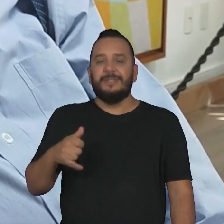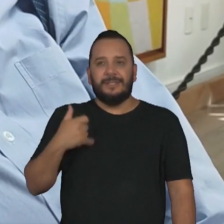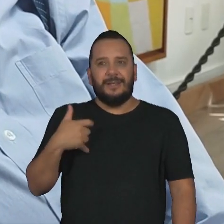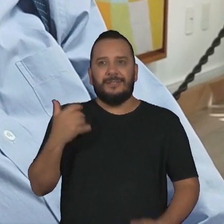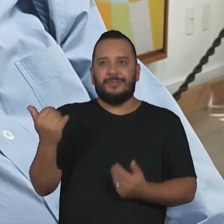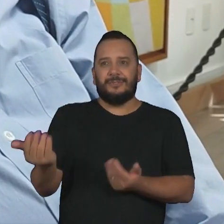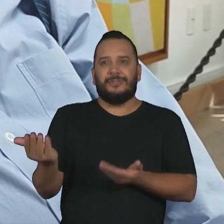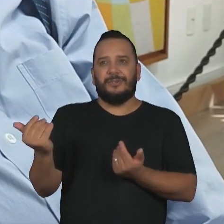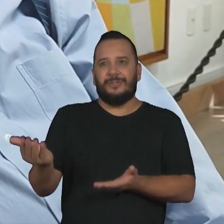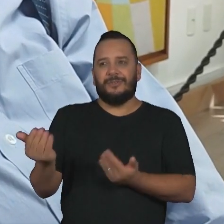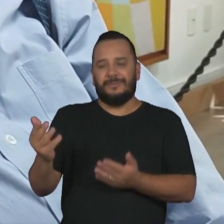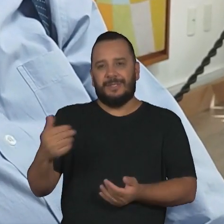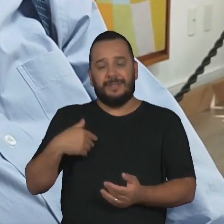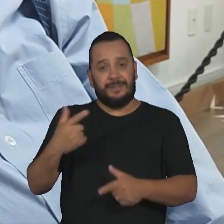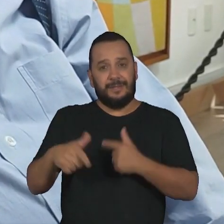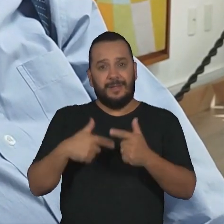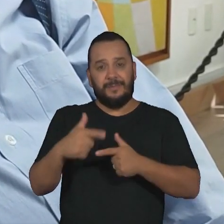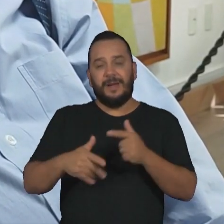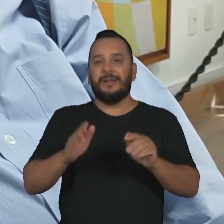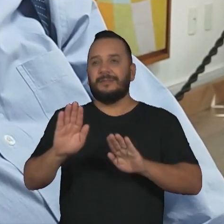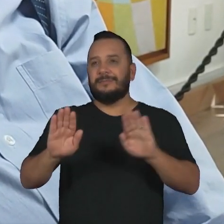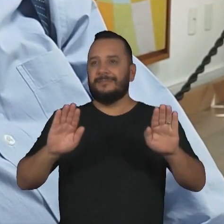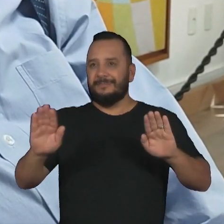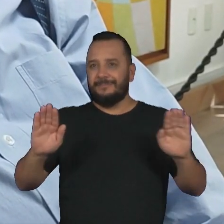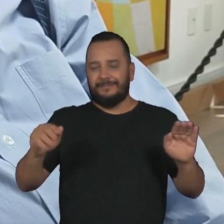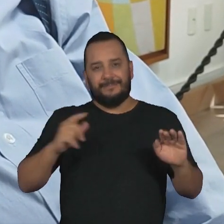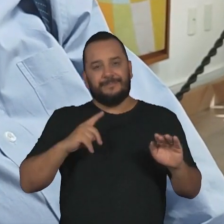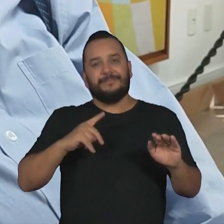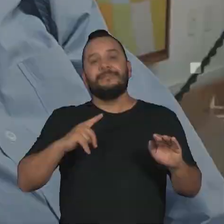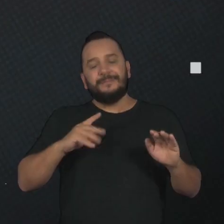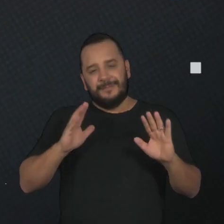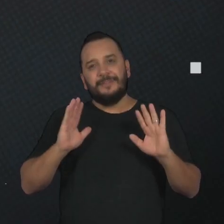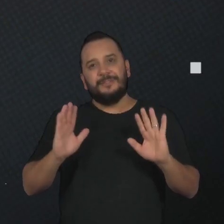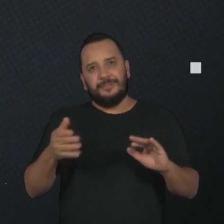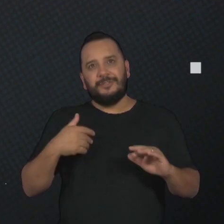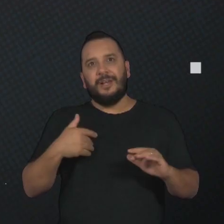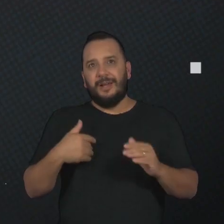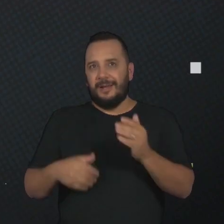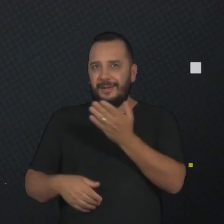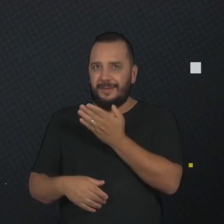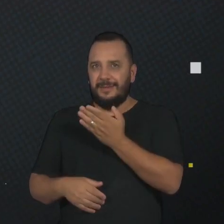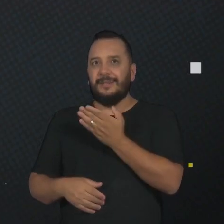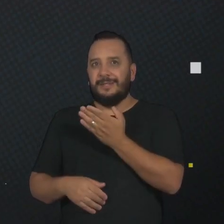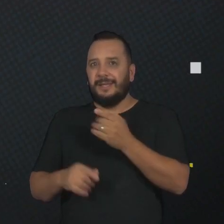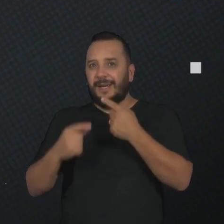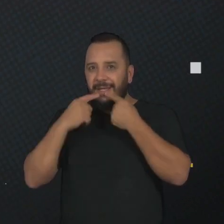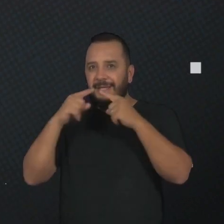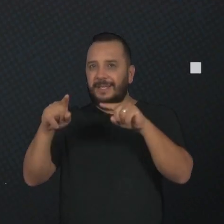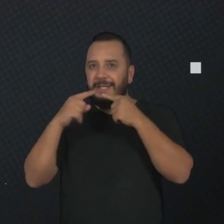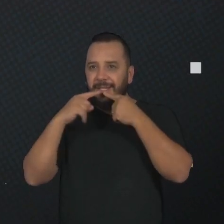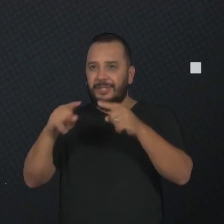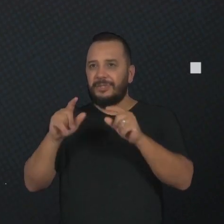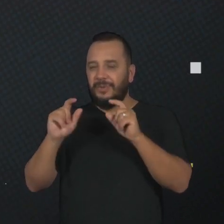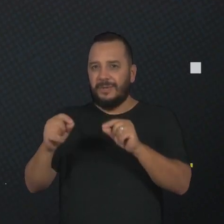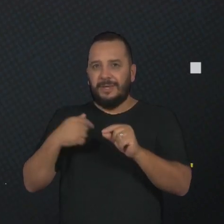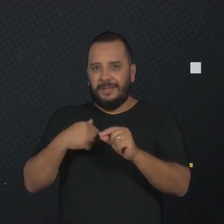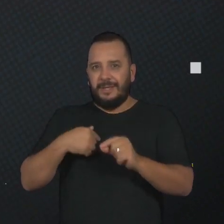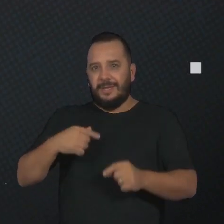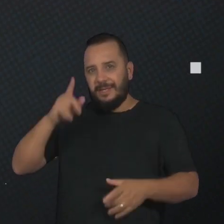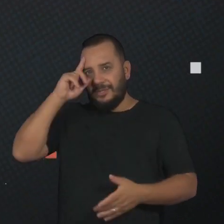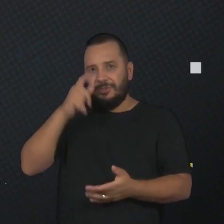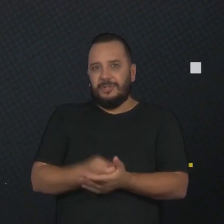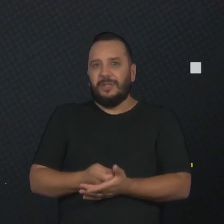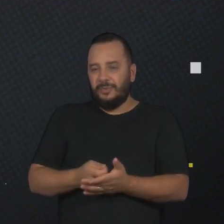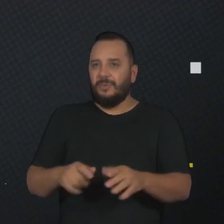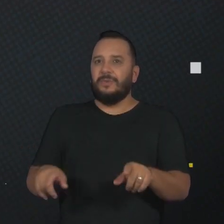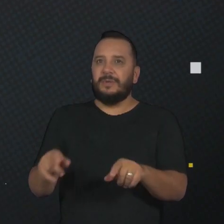expõe seus trabalhos com muita ironia dentro da pop art, com grandes críticas à situação tanto